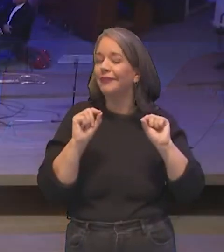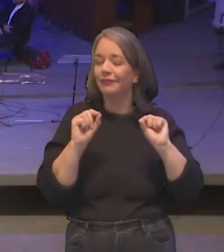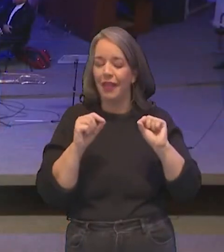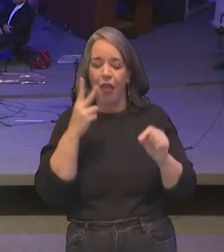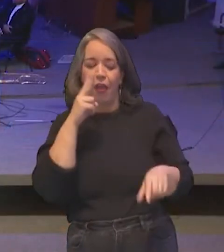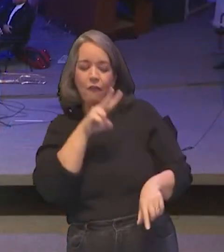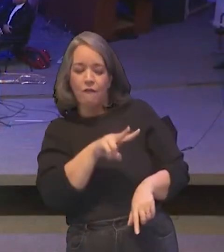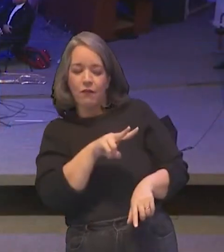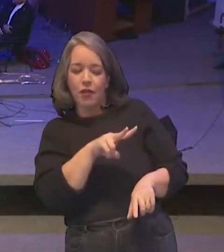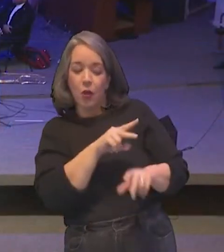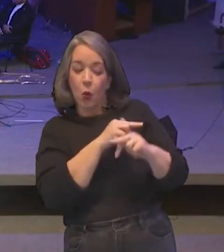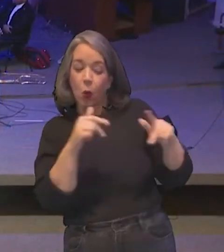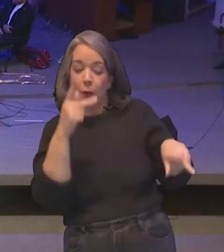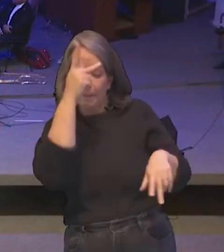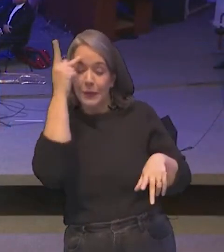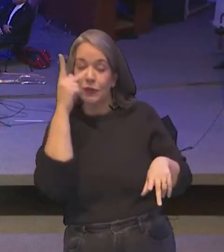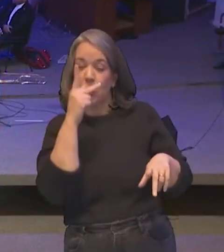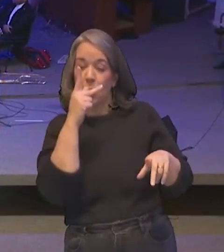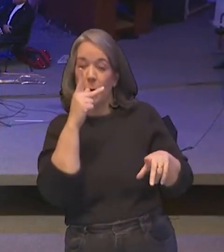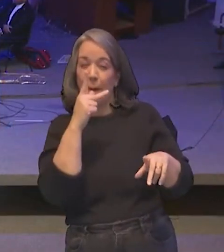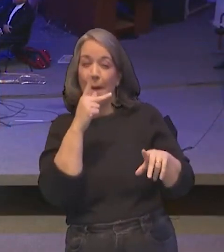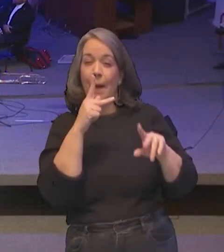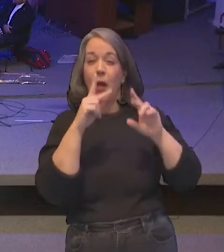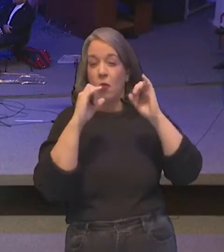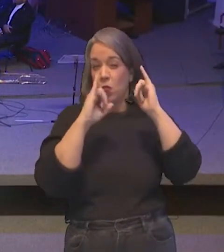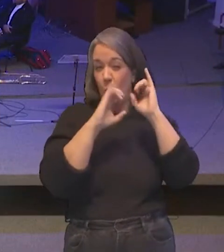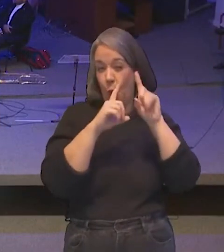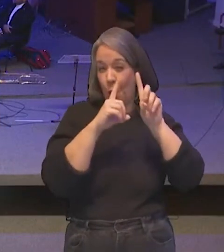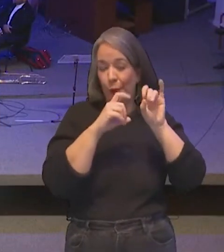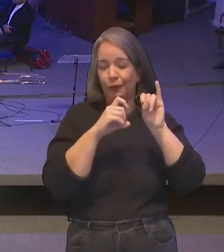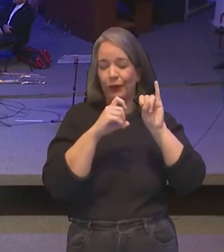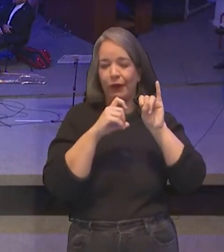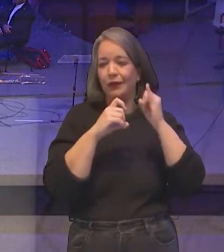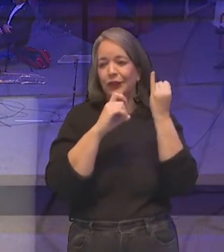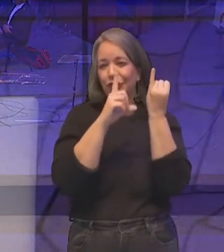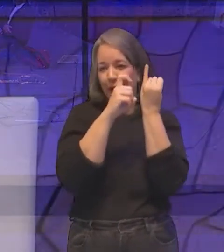você está vendo o que a pessoa está fazendo?